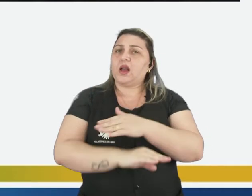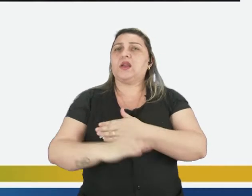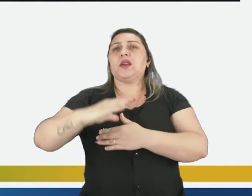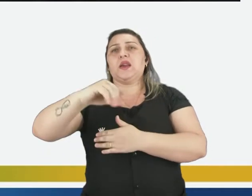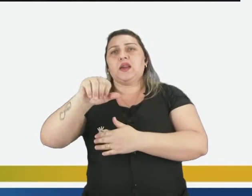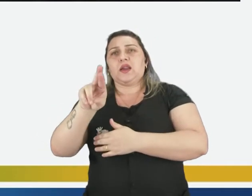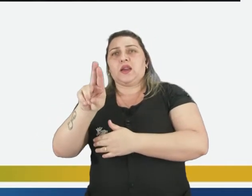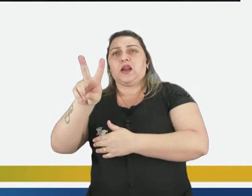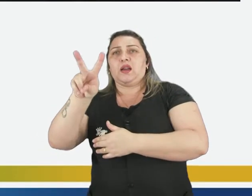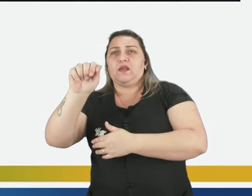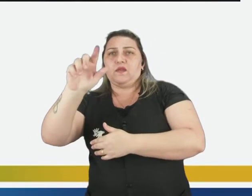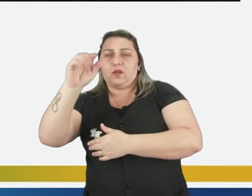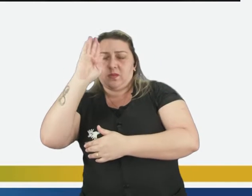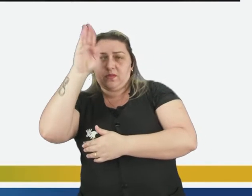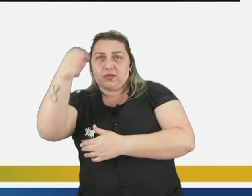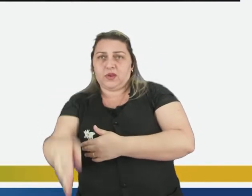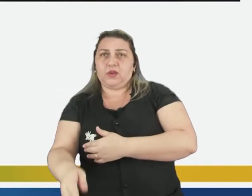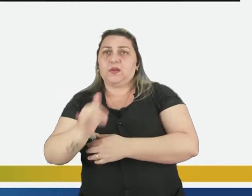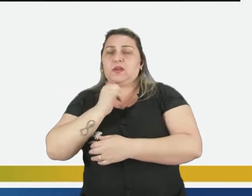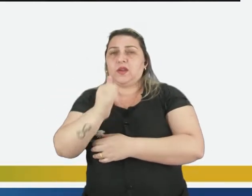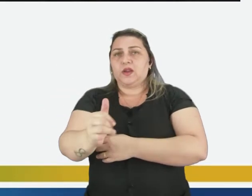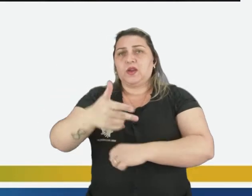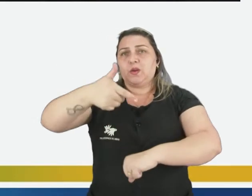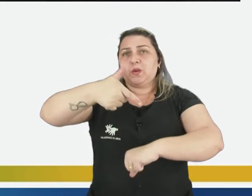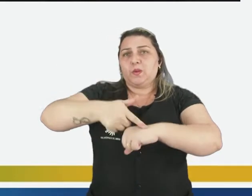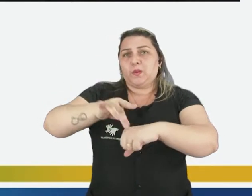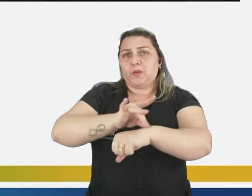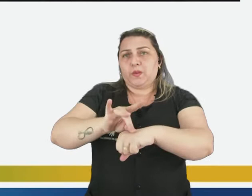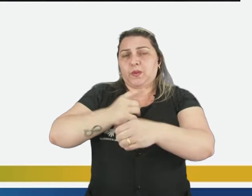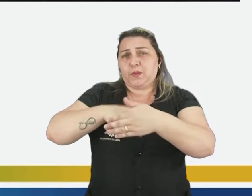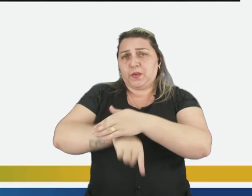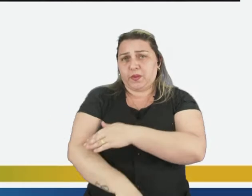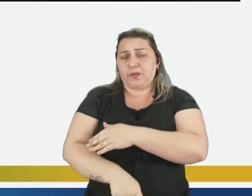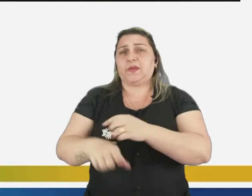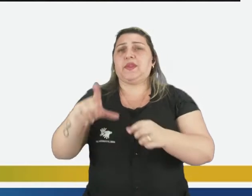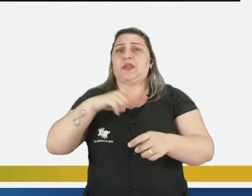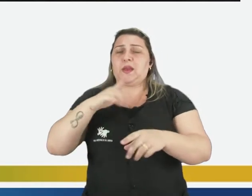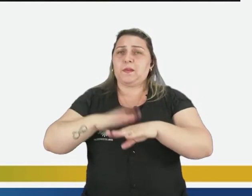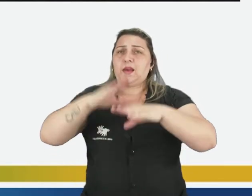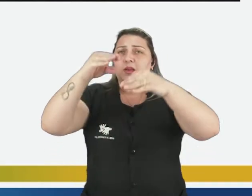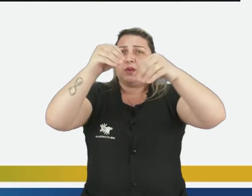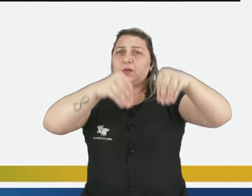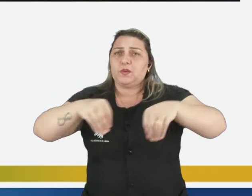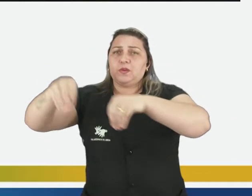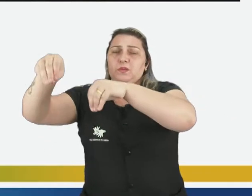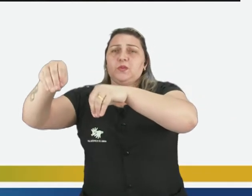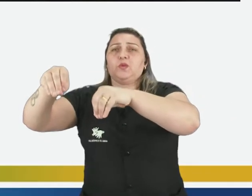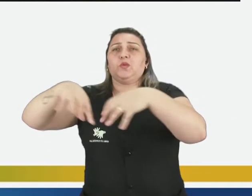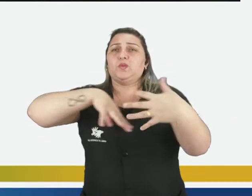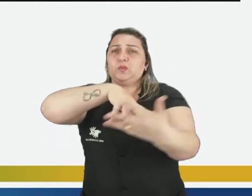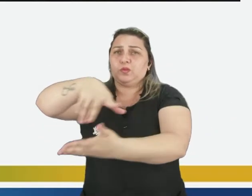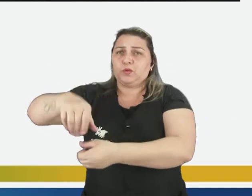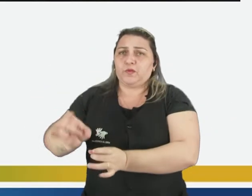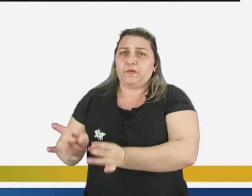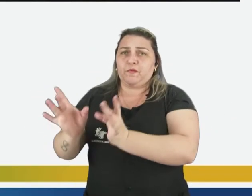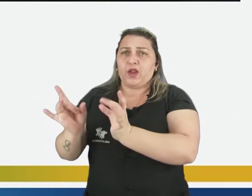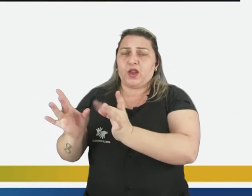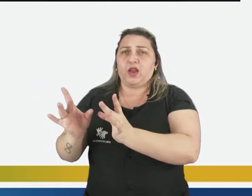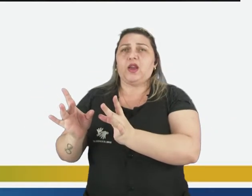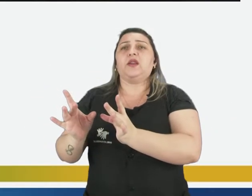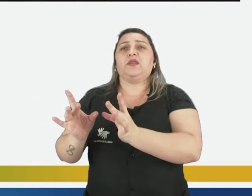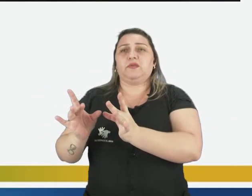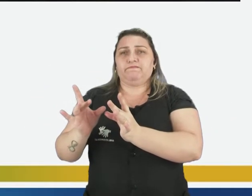sua principal fonte de energia, e de petróleo, embora esteja entre os maiores importadores de petróleo do mundo. O